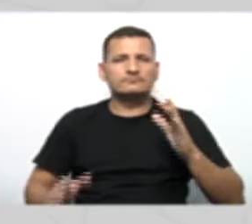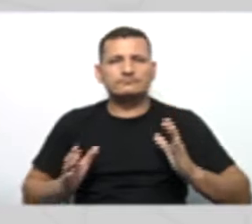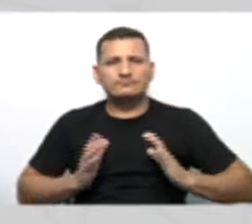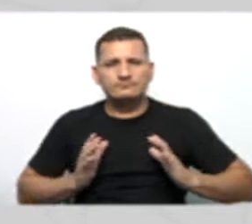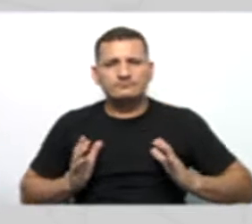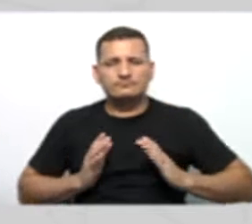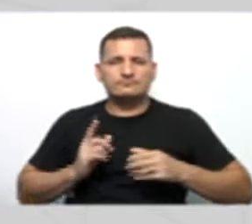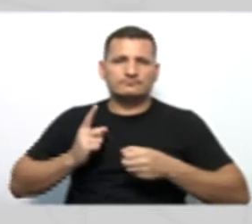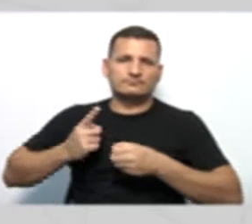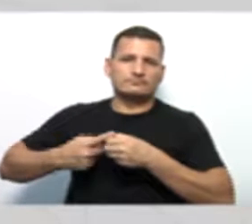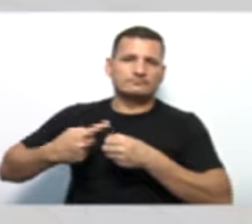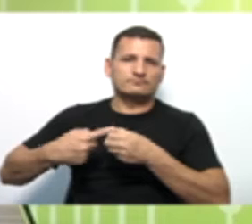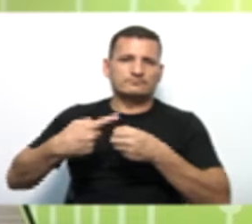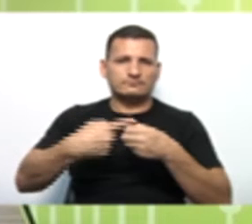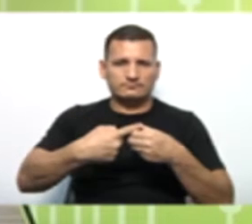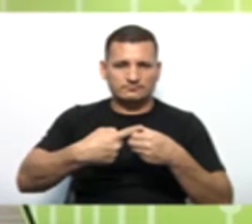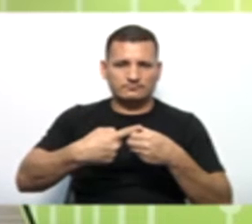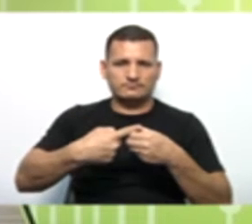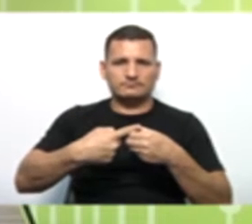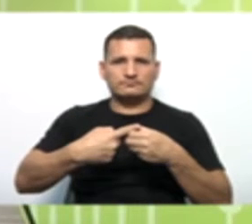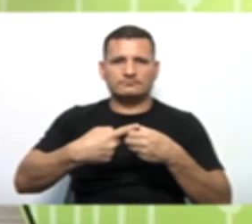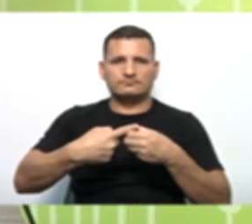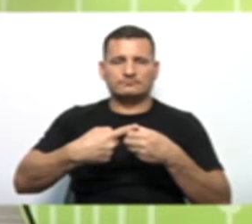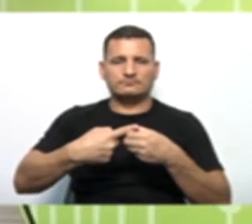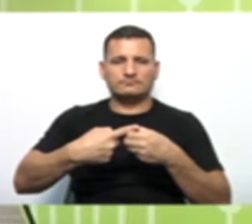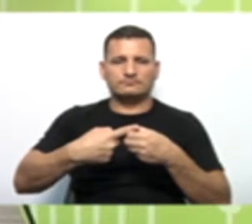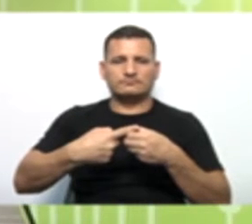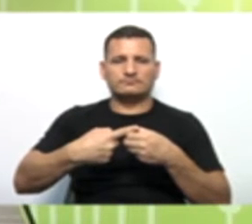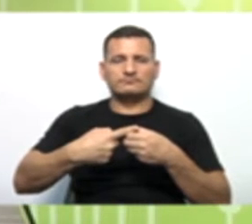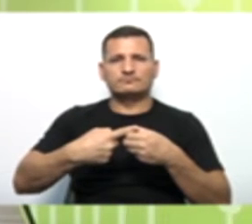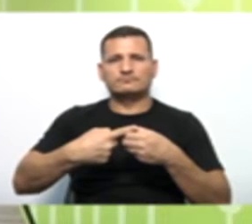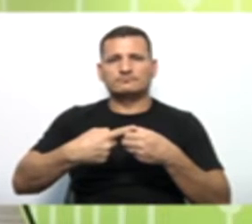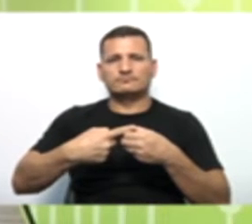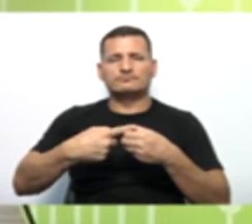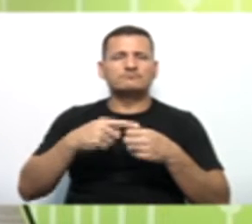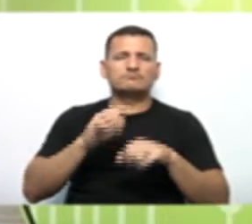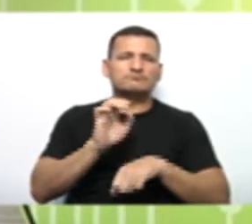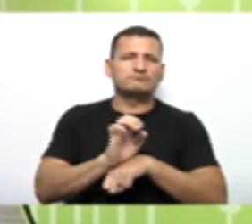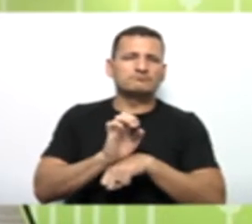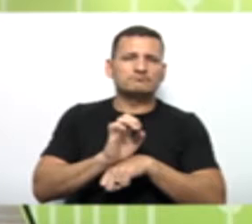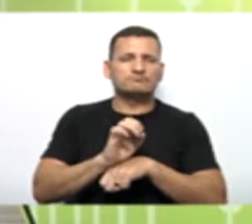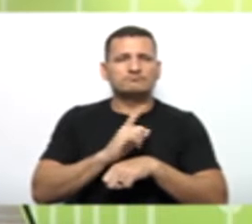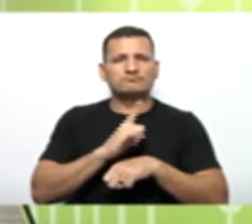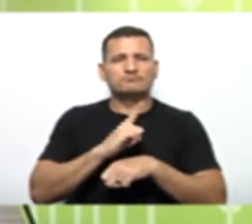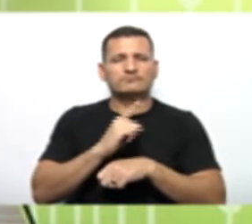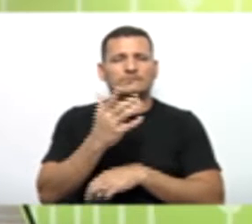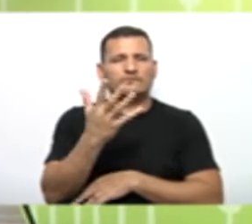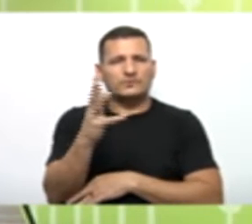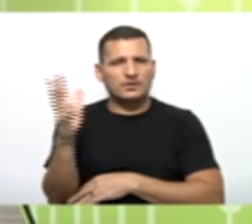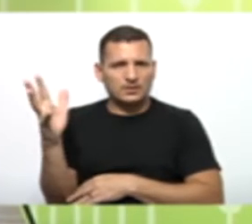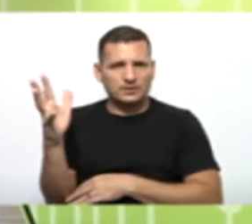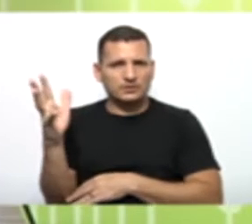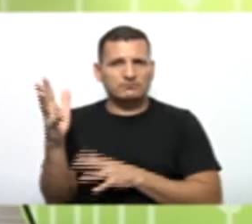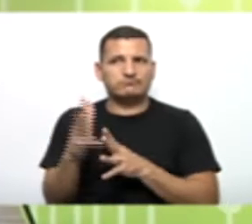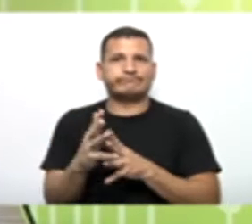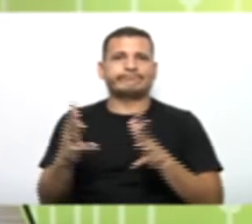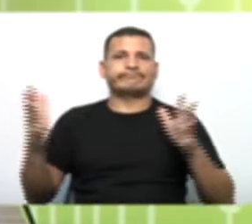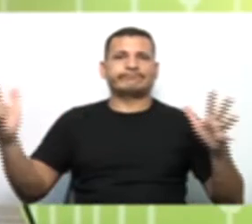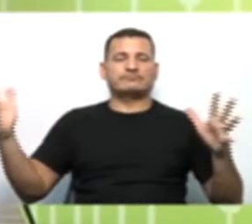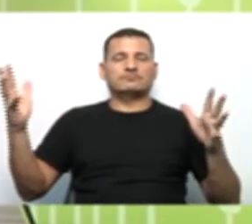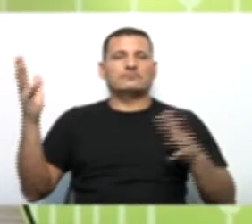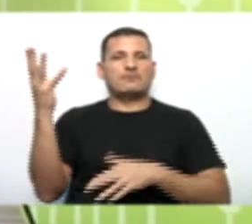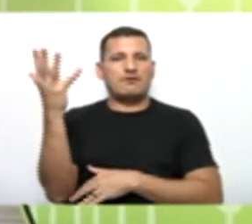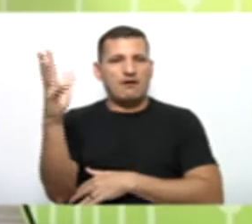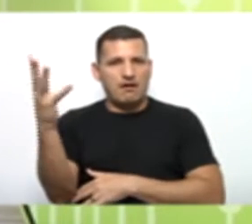no interior de um estado que é pouco povoado, que tem uma floresta muito grande, com